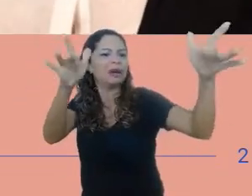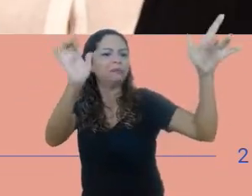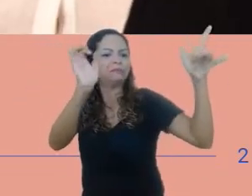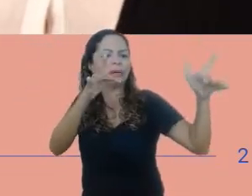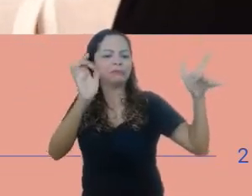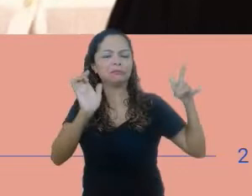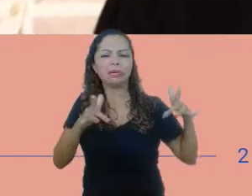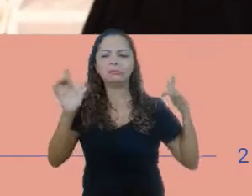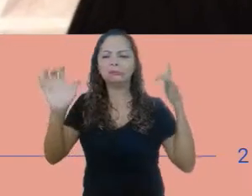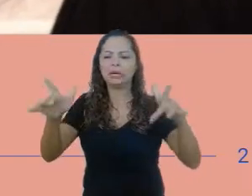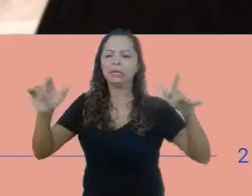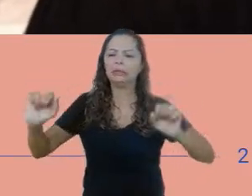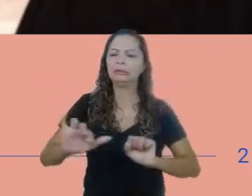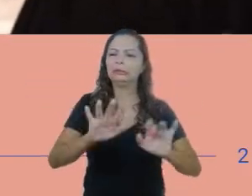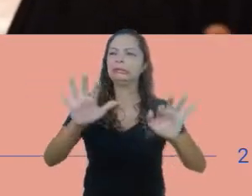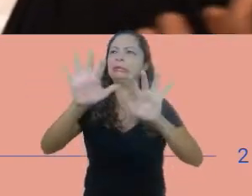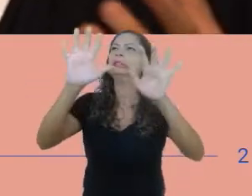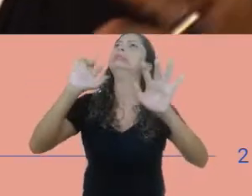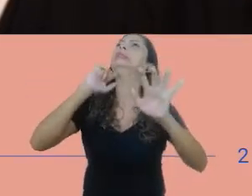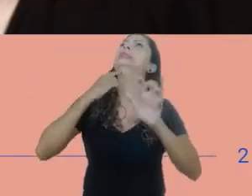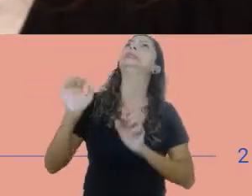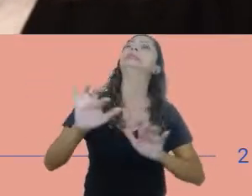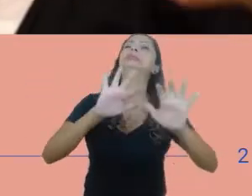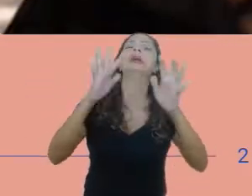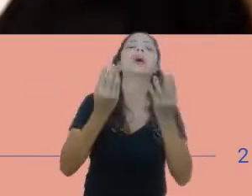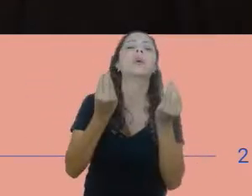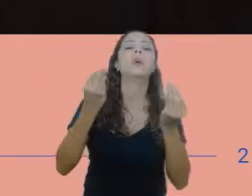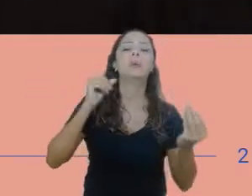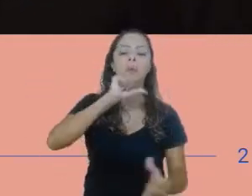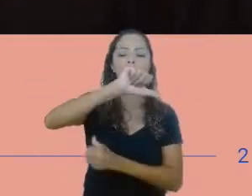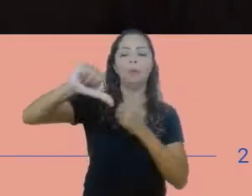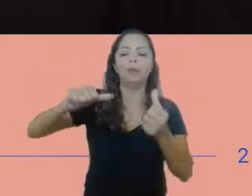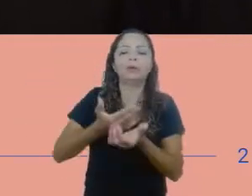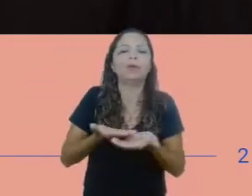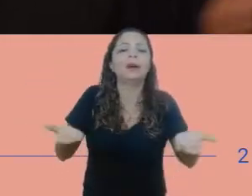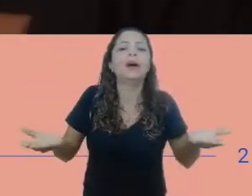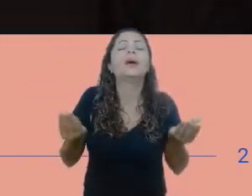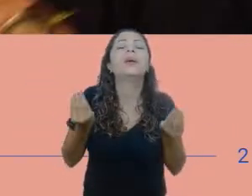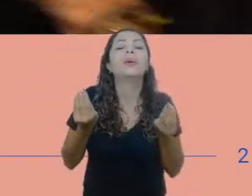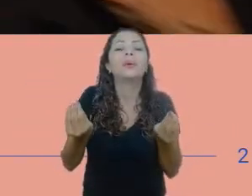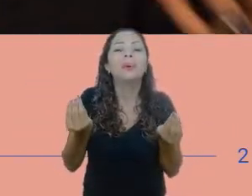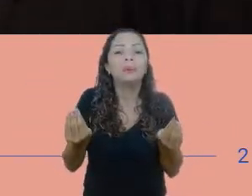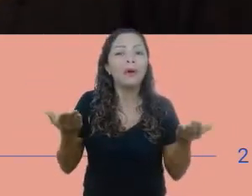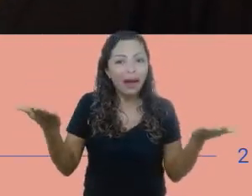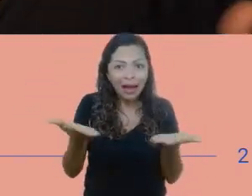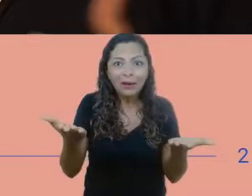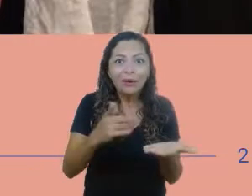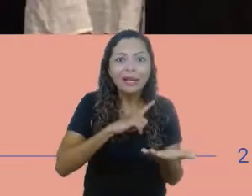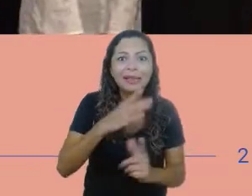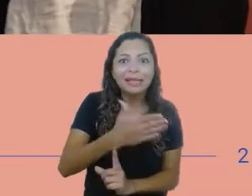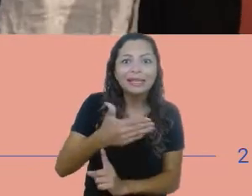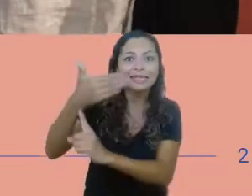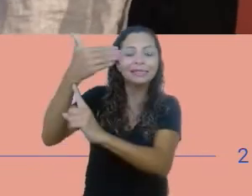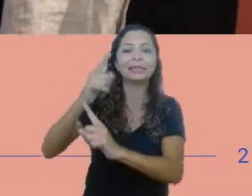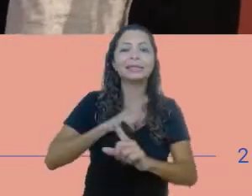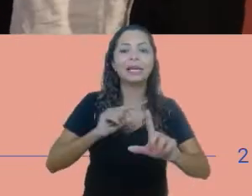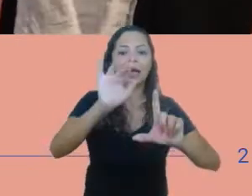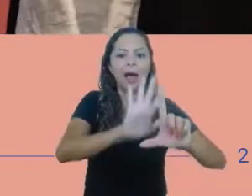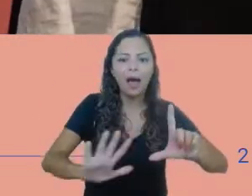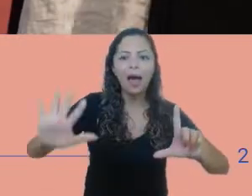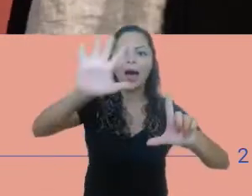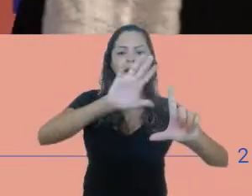para contornar essa situação numa era totalmente conectada numa era digital onde